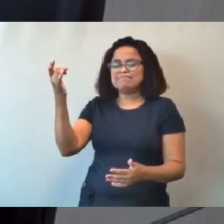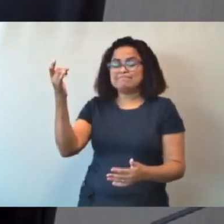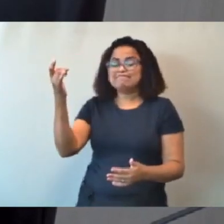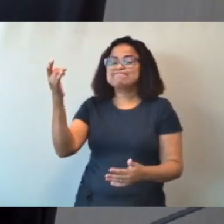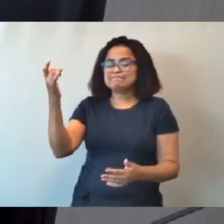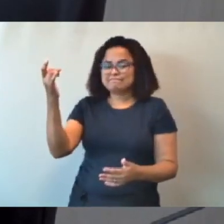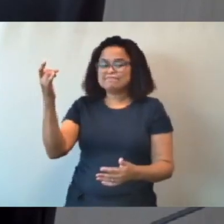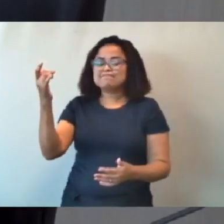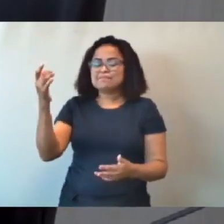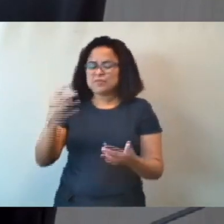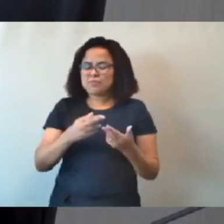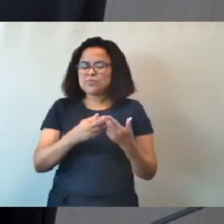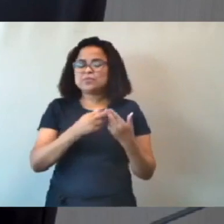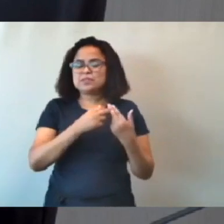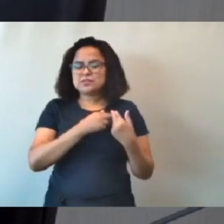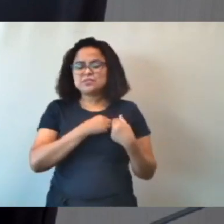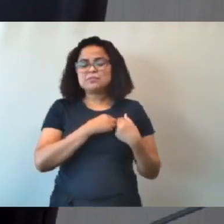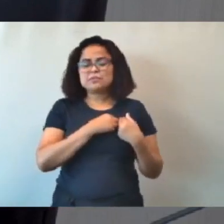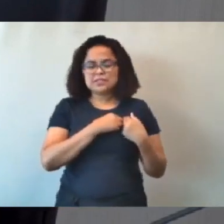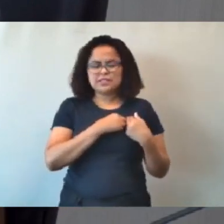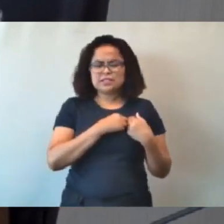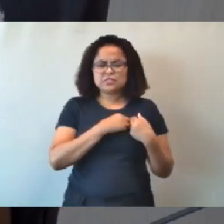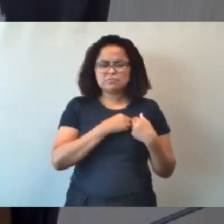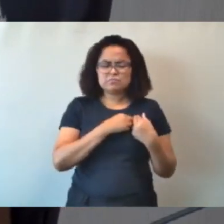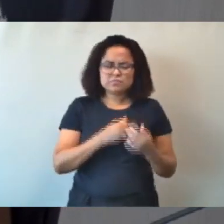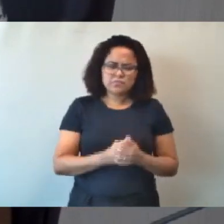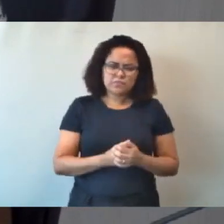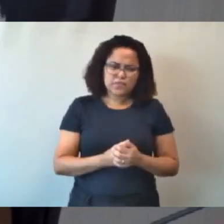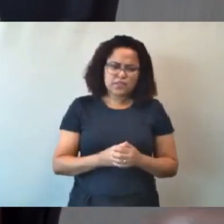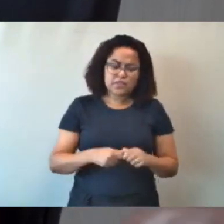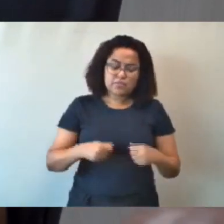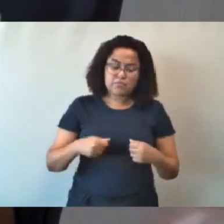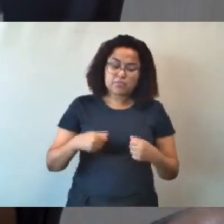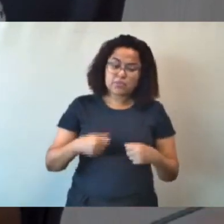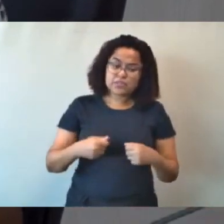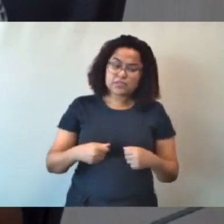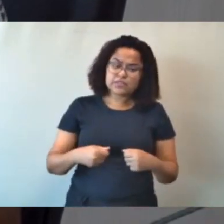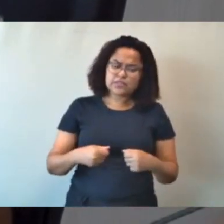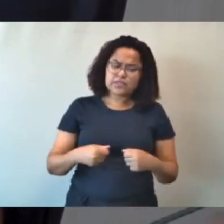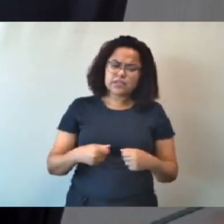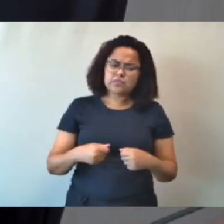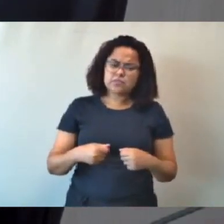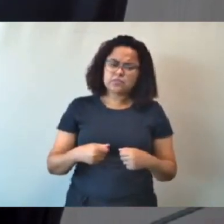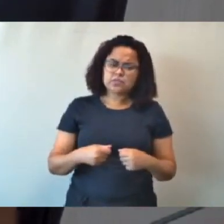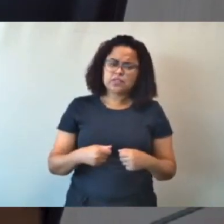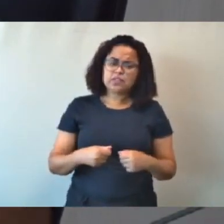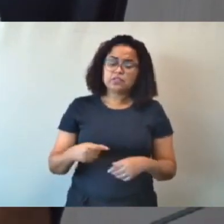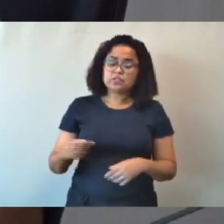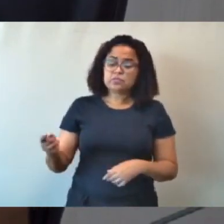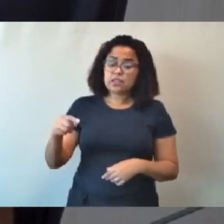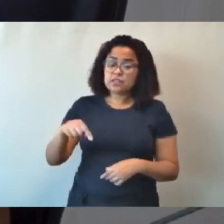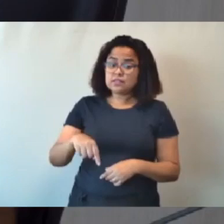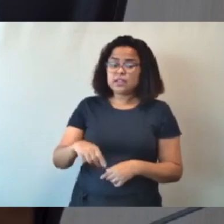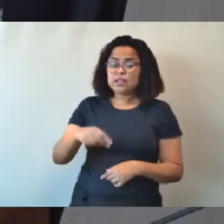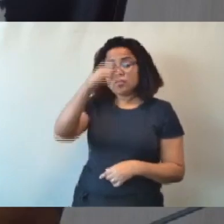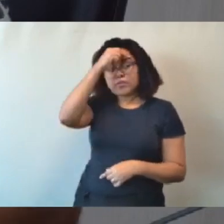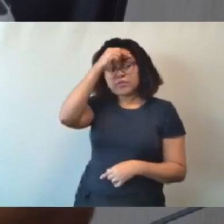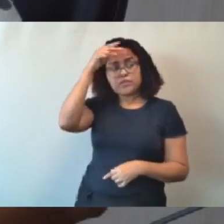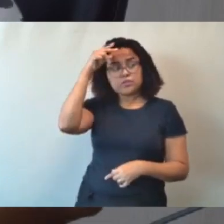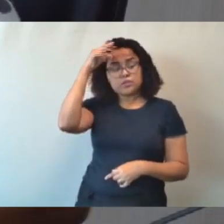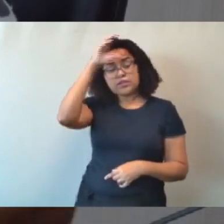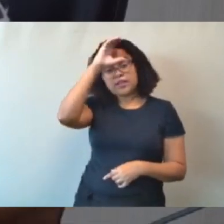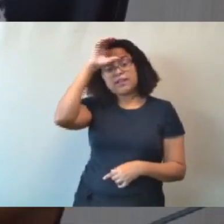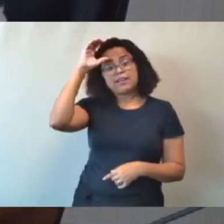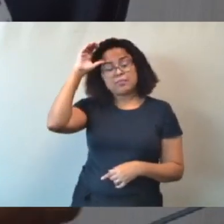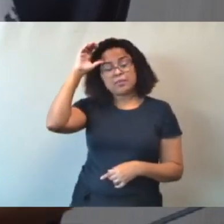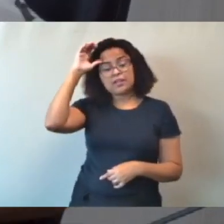E a gente, diante disso, a gente está trazendo a prefeitura aqui para dar um posicionamento aí para esses